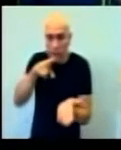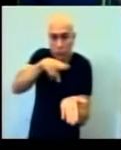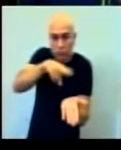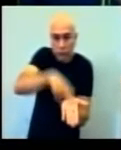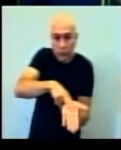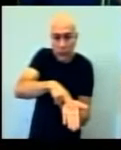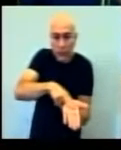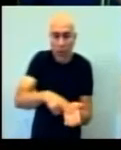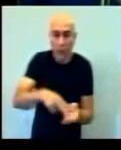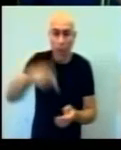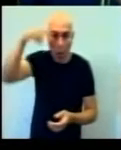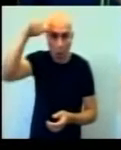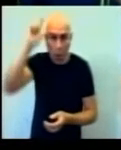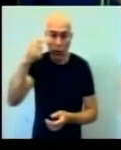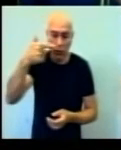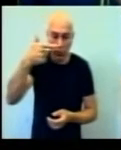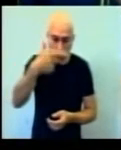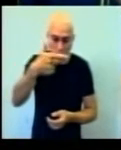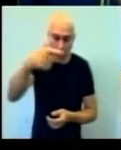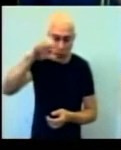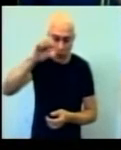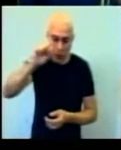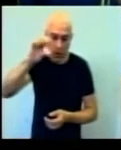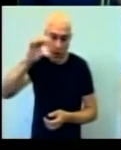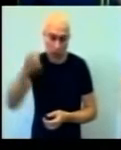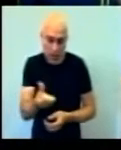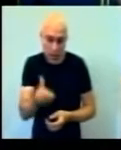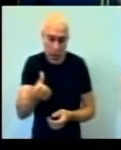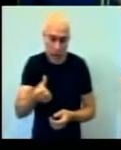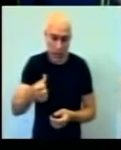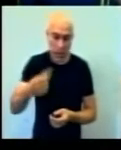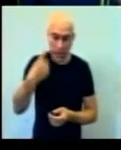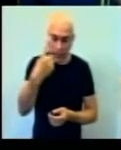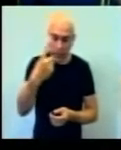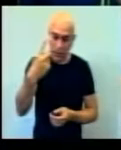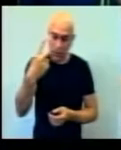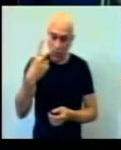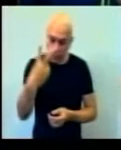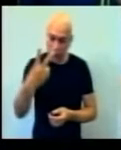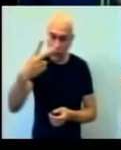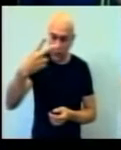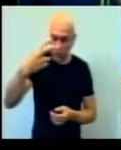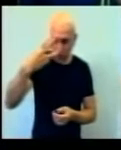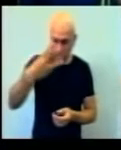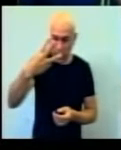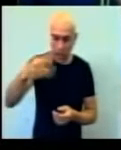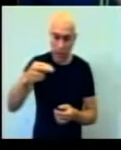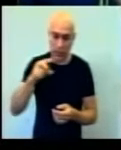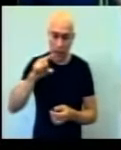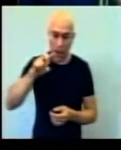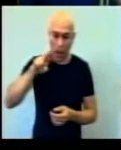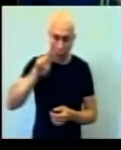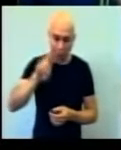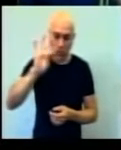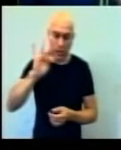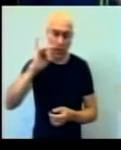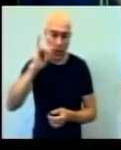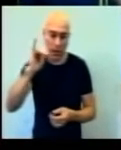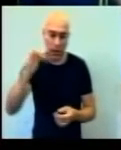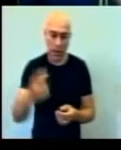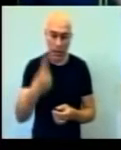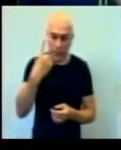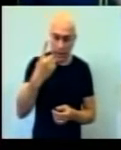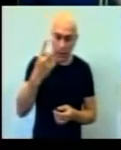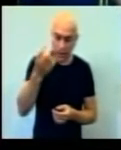eram 286 casos internados, 123 em UTI e 163 em enfermaria. Esses são